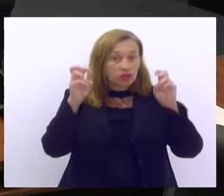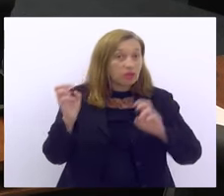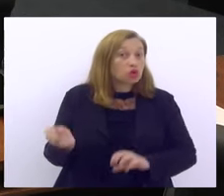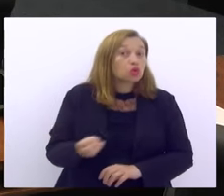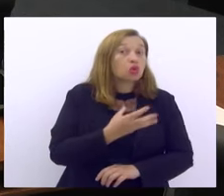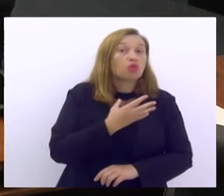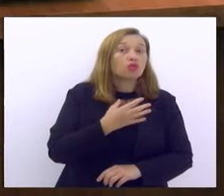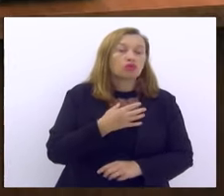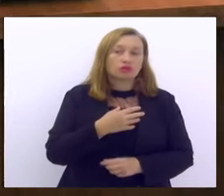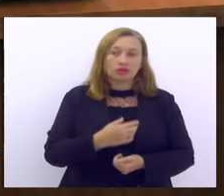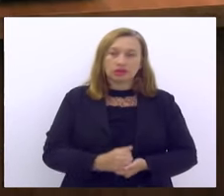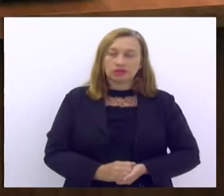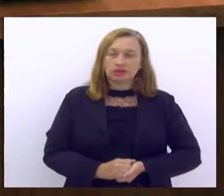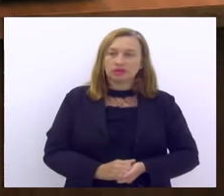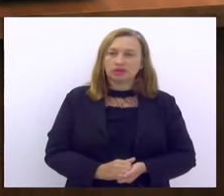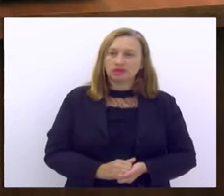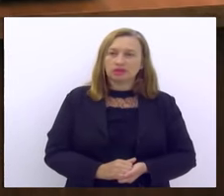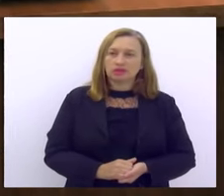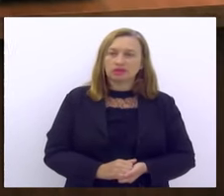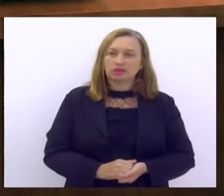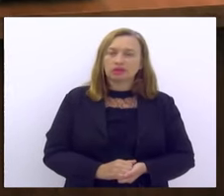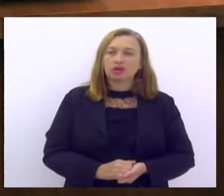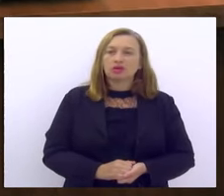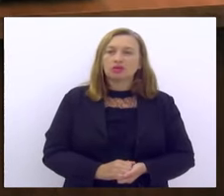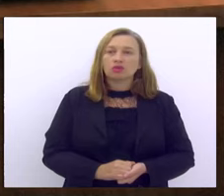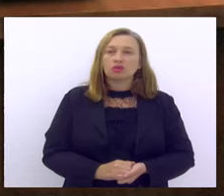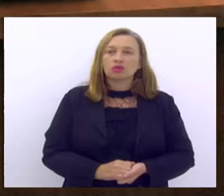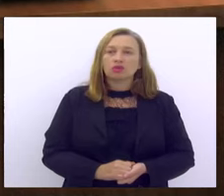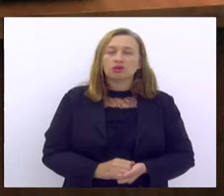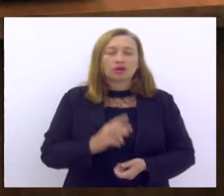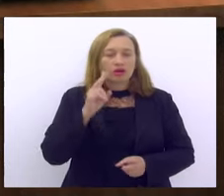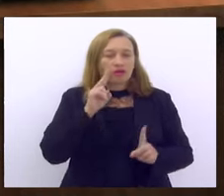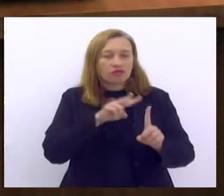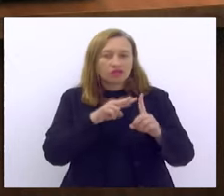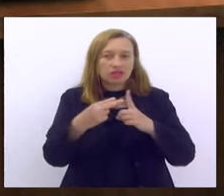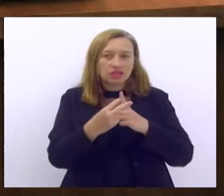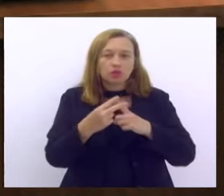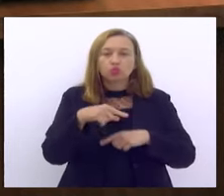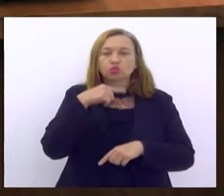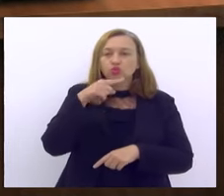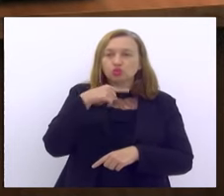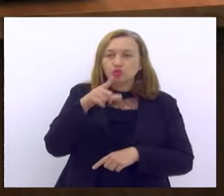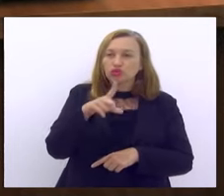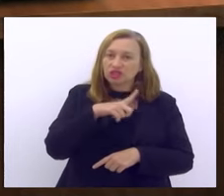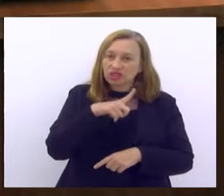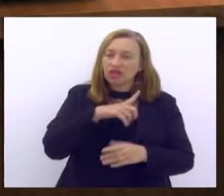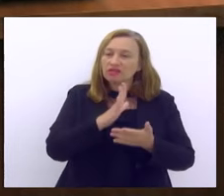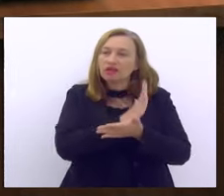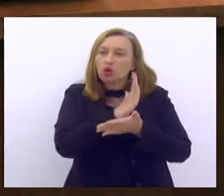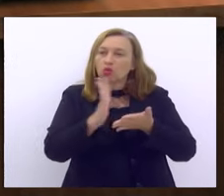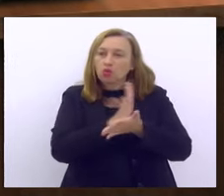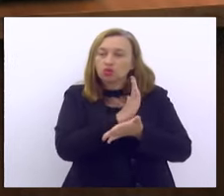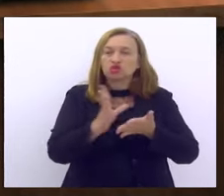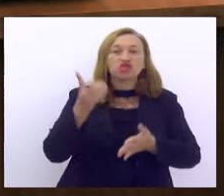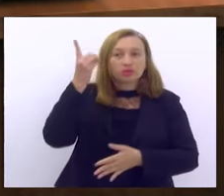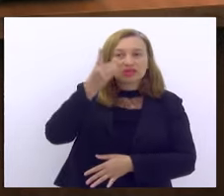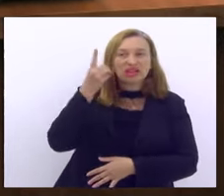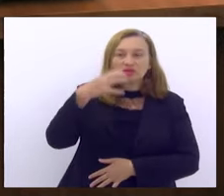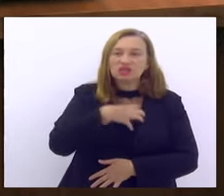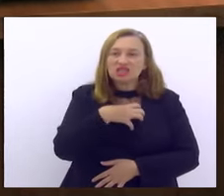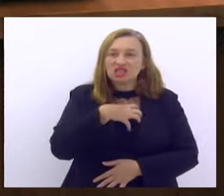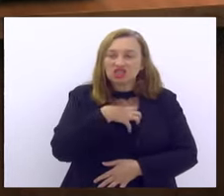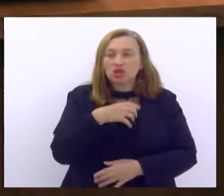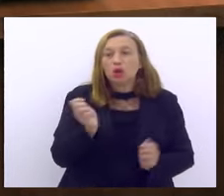de vanguarda, e que, sob o ponto de vista, gerou alguma dúvida dentre alguns deputados, no sentido de que